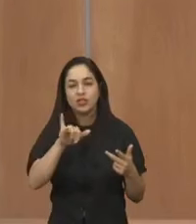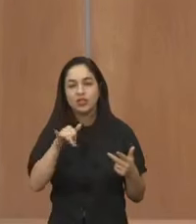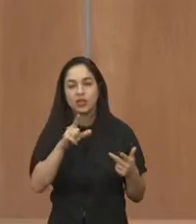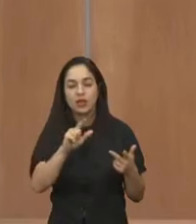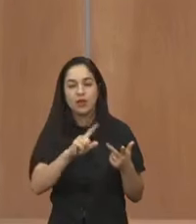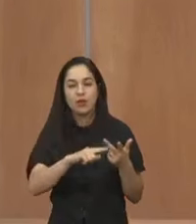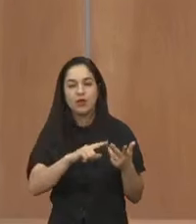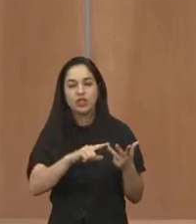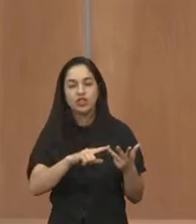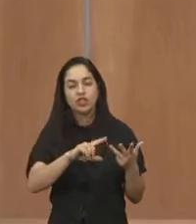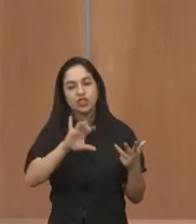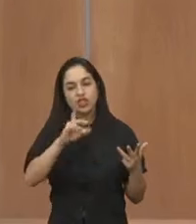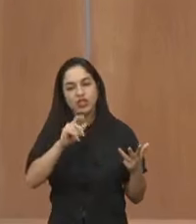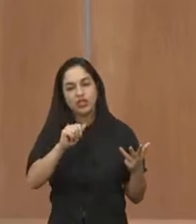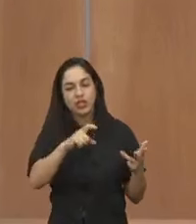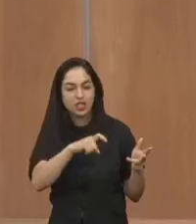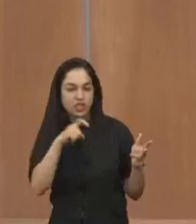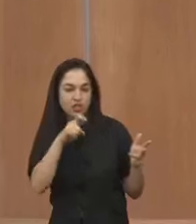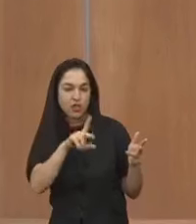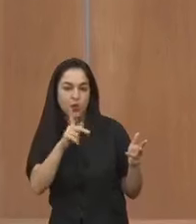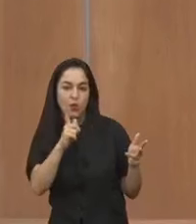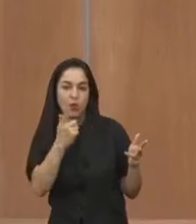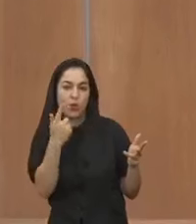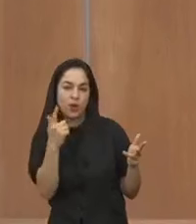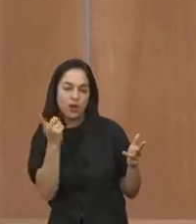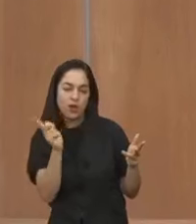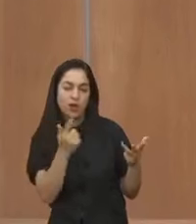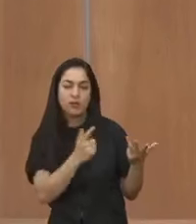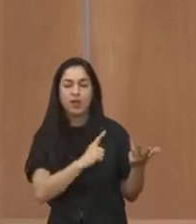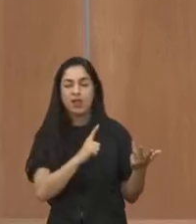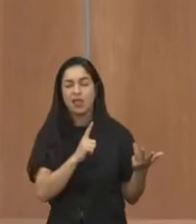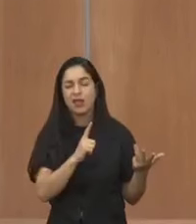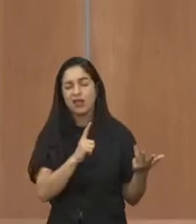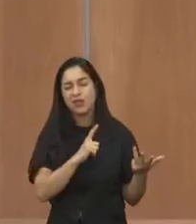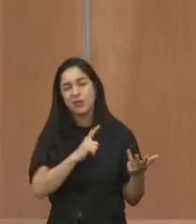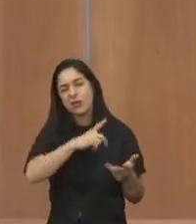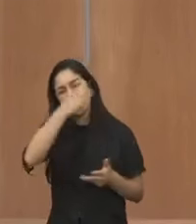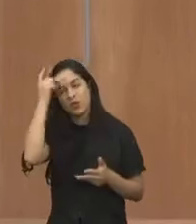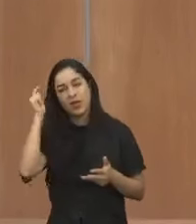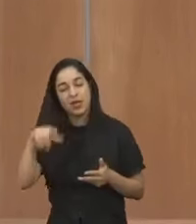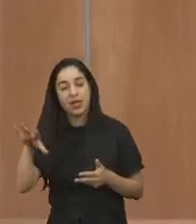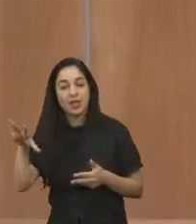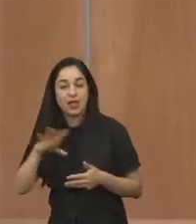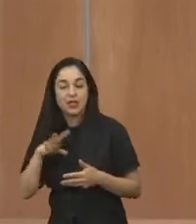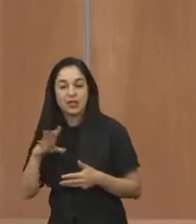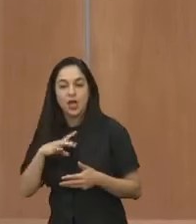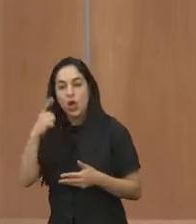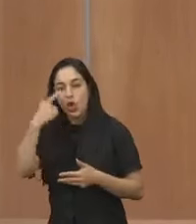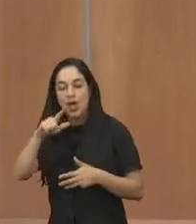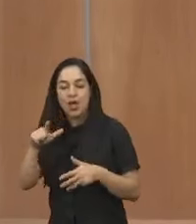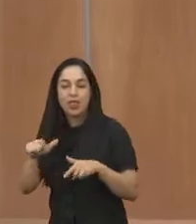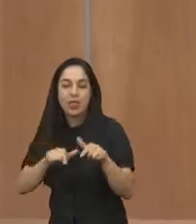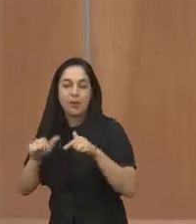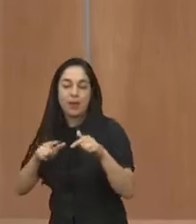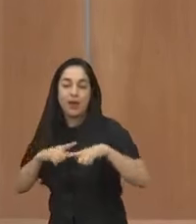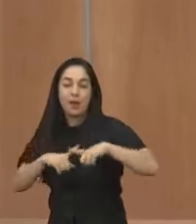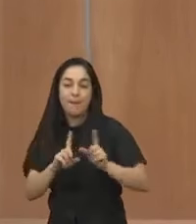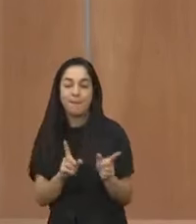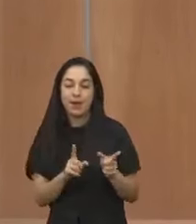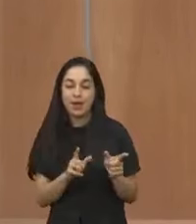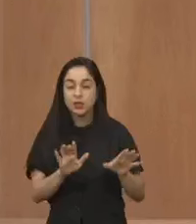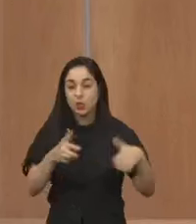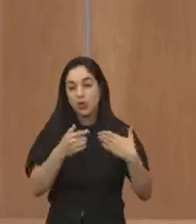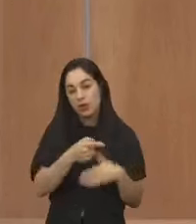Guararema. É uma vergonha. Tem pessoas que arrumam emprego na cidade e não conseguem porque chega na hora de pegar o